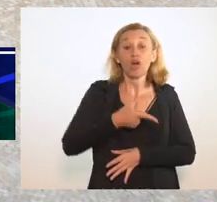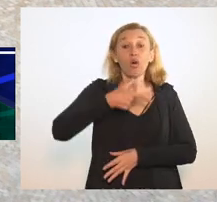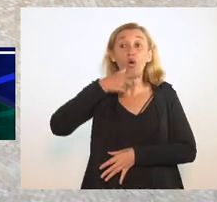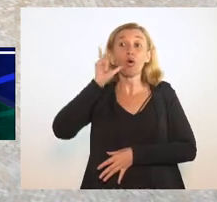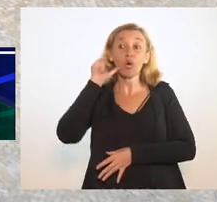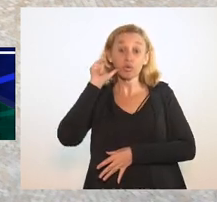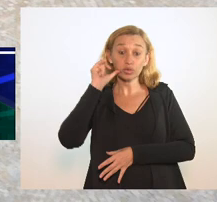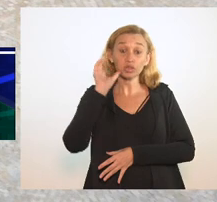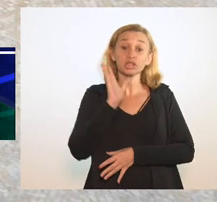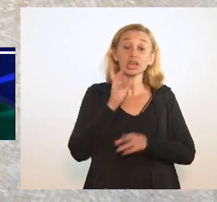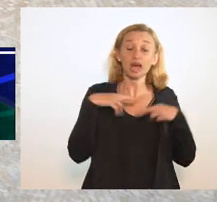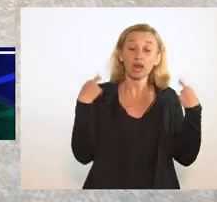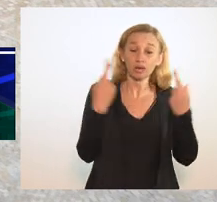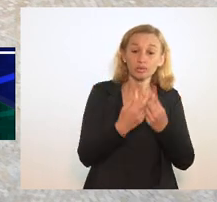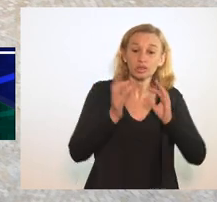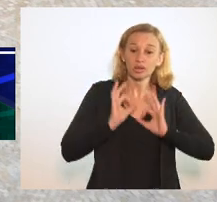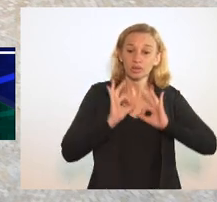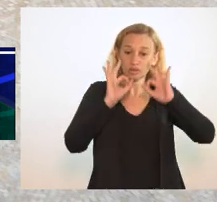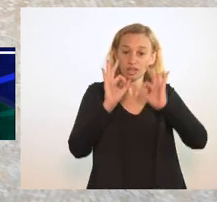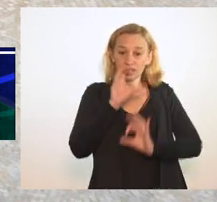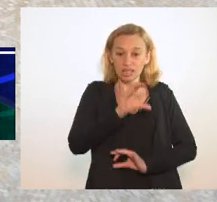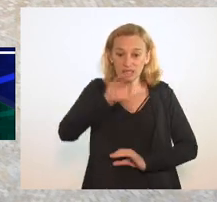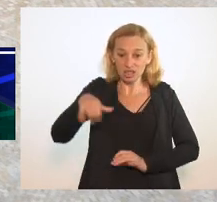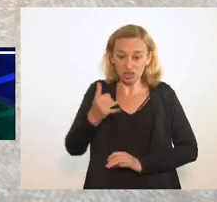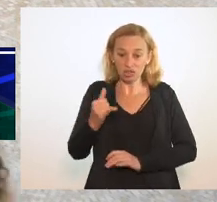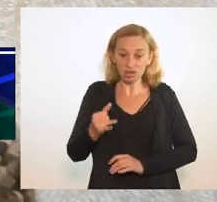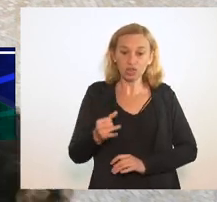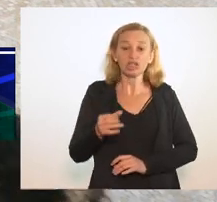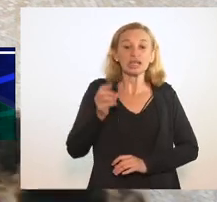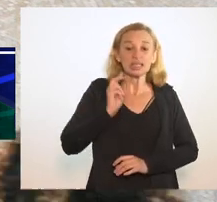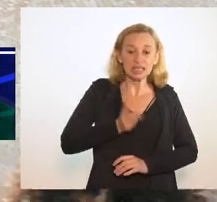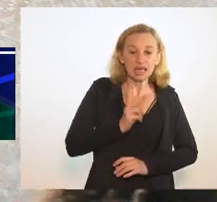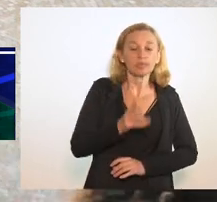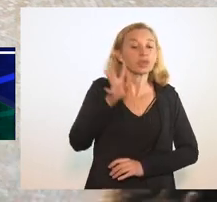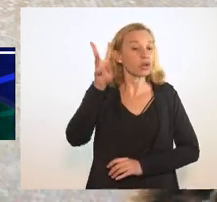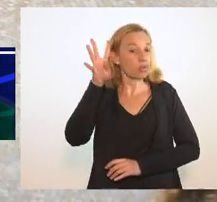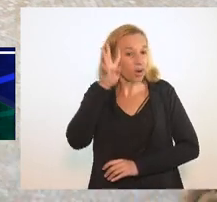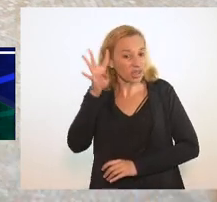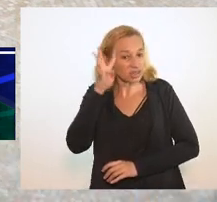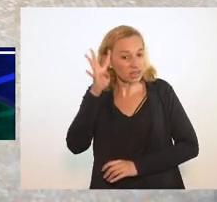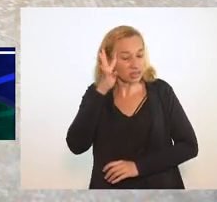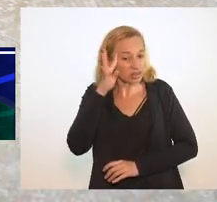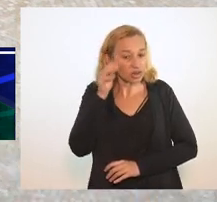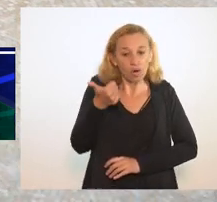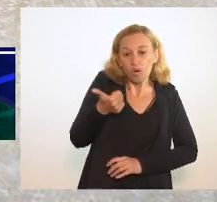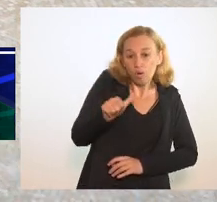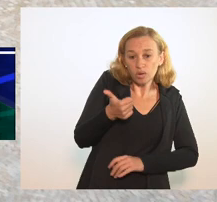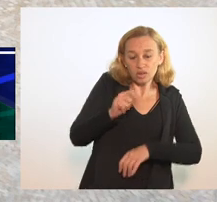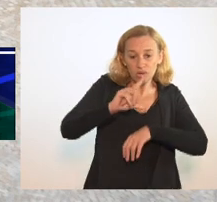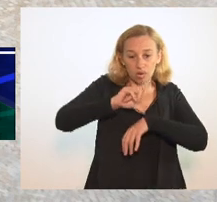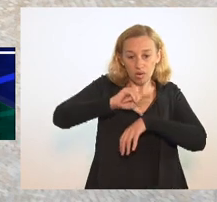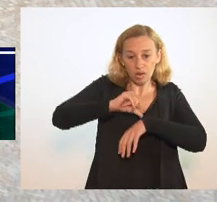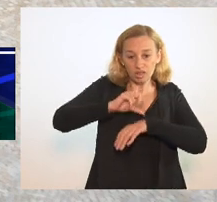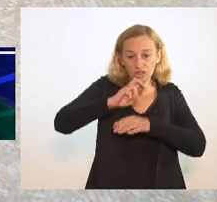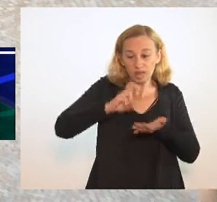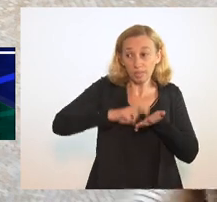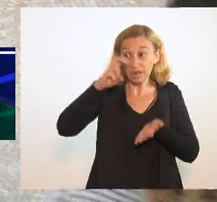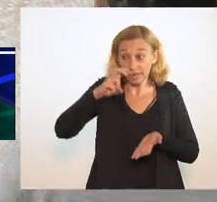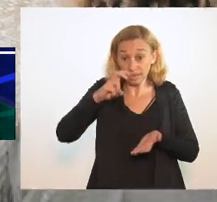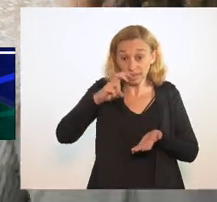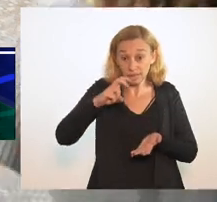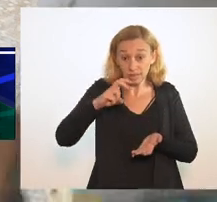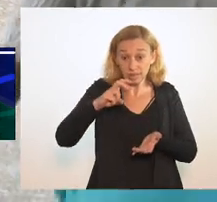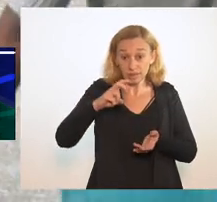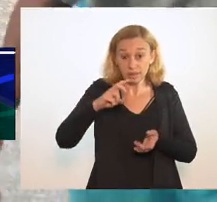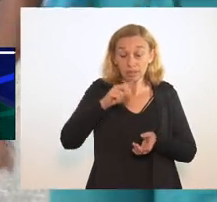e a reunião ordinária da CCJ será todas as quartas-feiras, às 11 horas da manhã, pelo